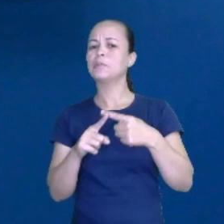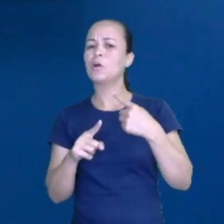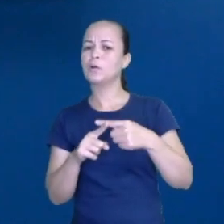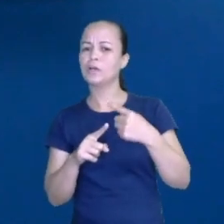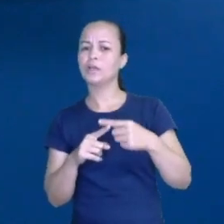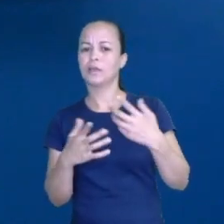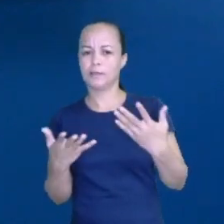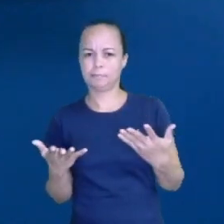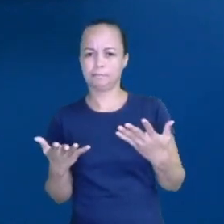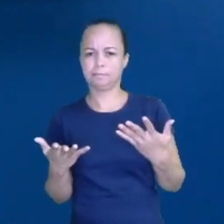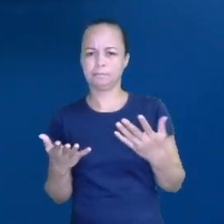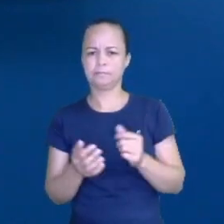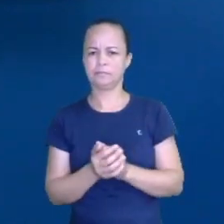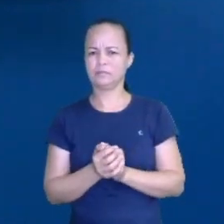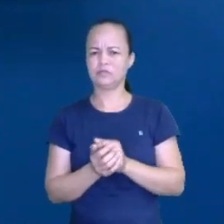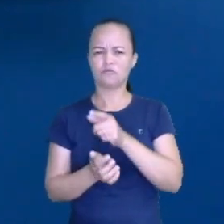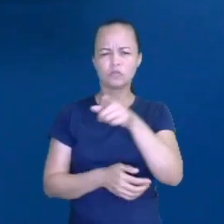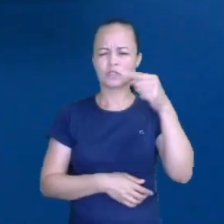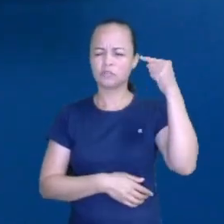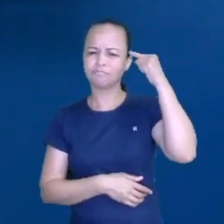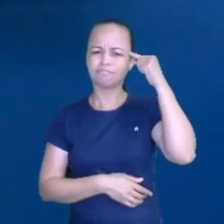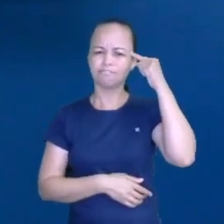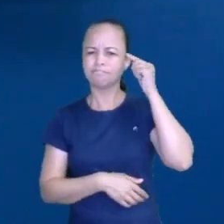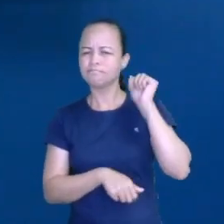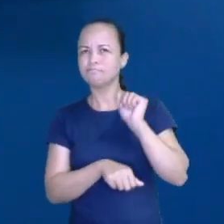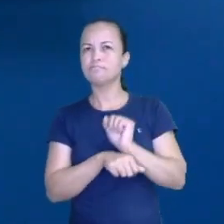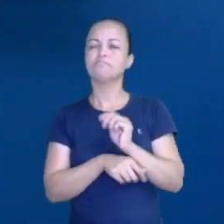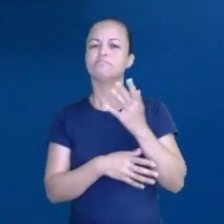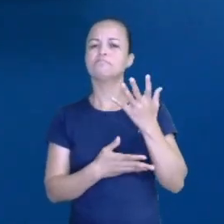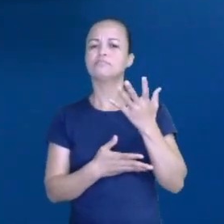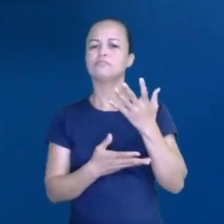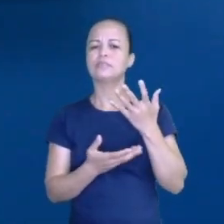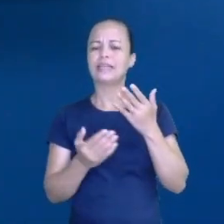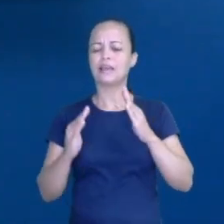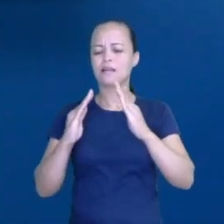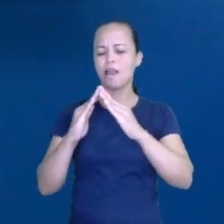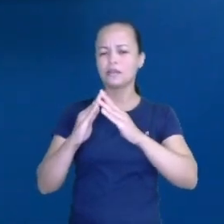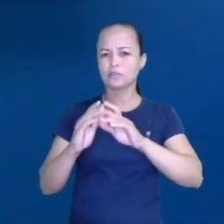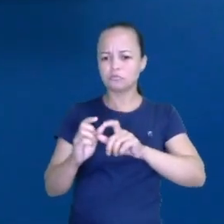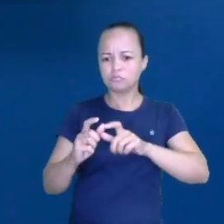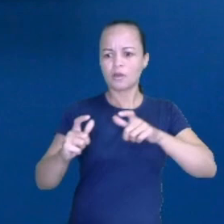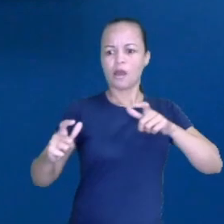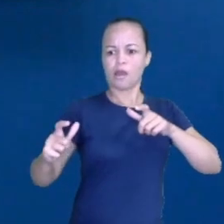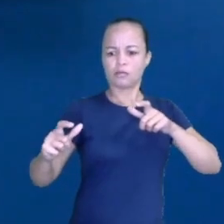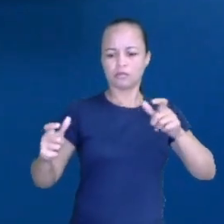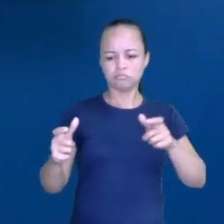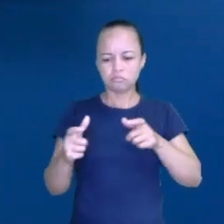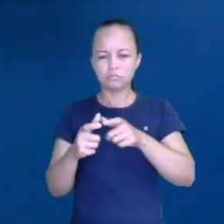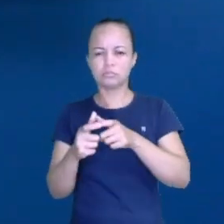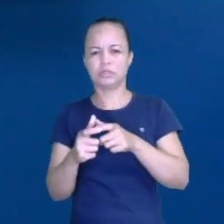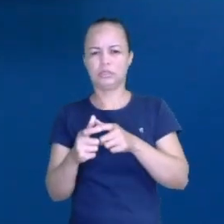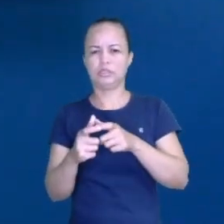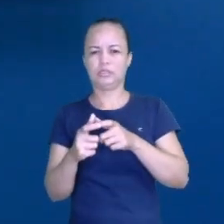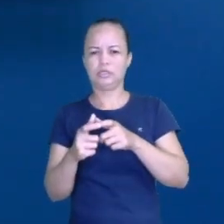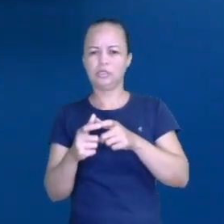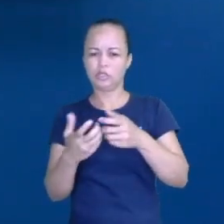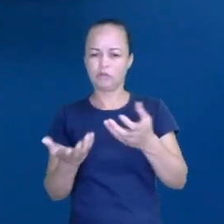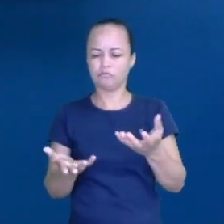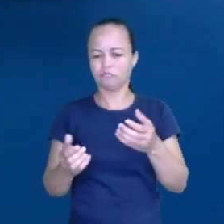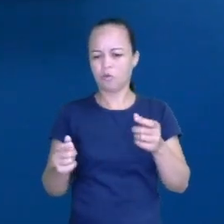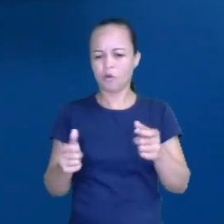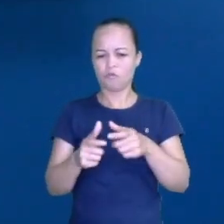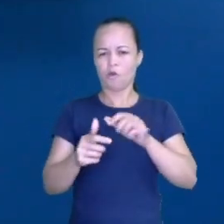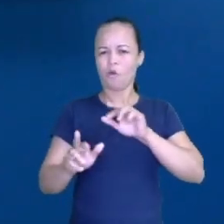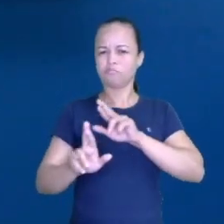para imaginar por que existem moradias muito grandes, moradias muito pequenas, moradias de uma forma e de outra?